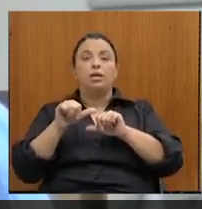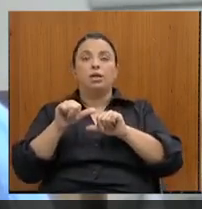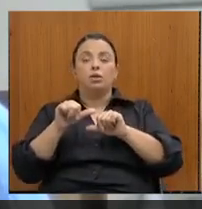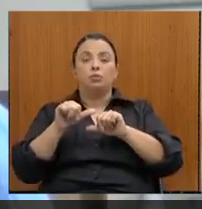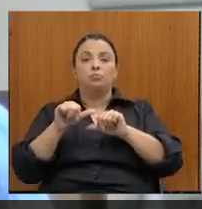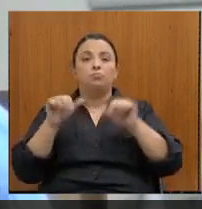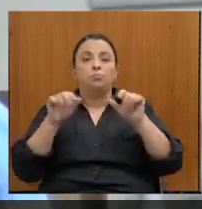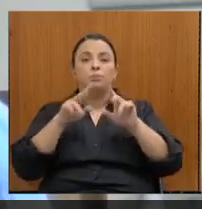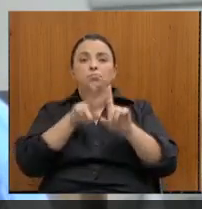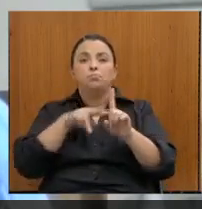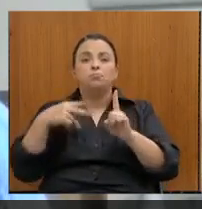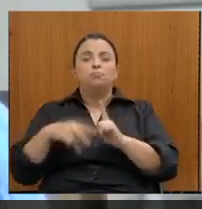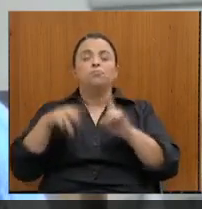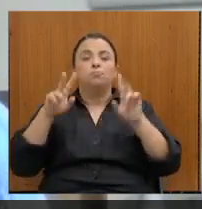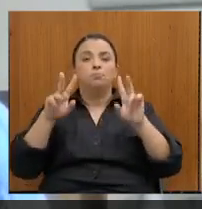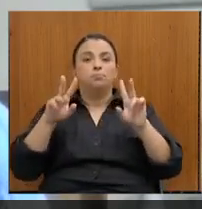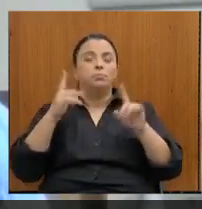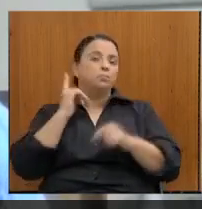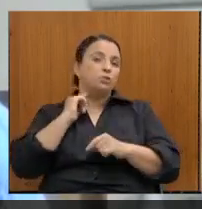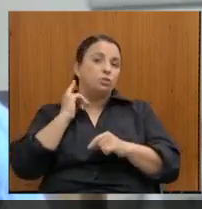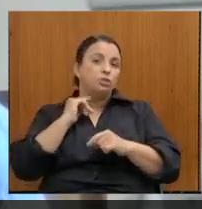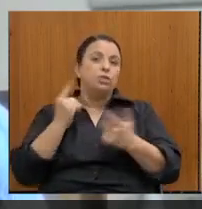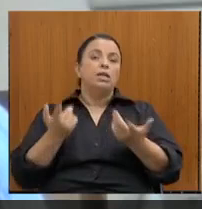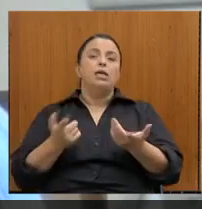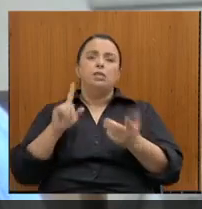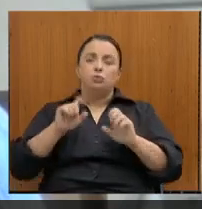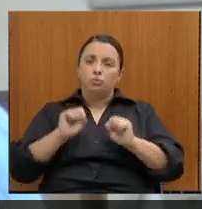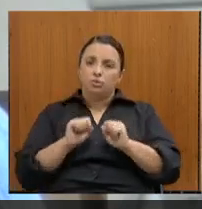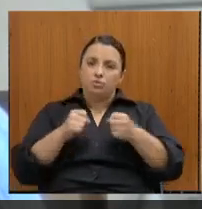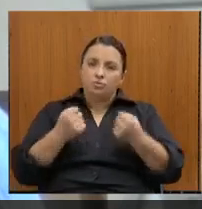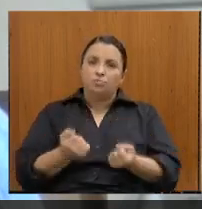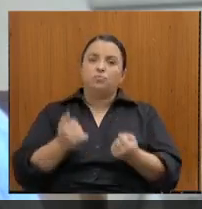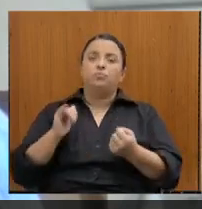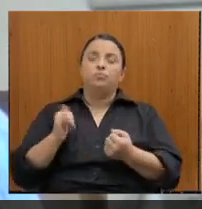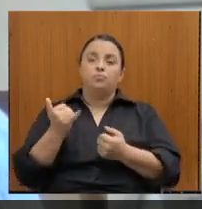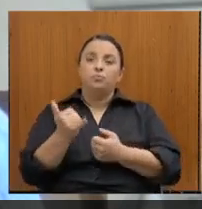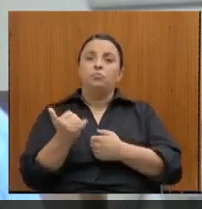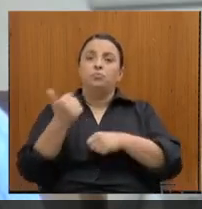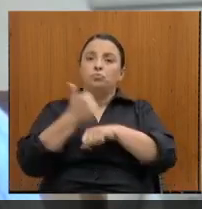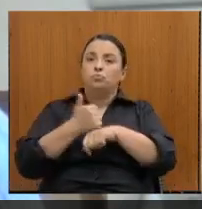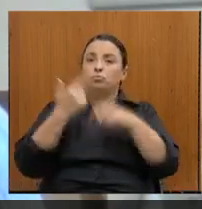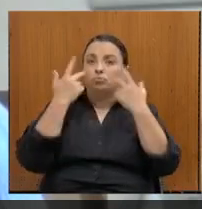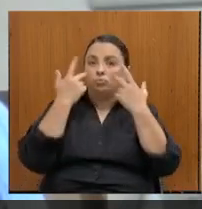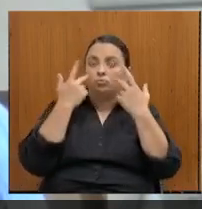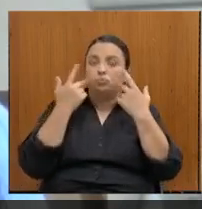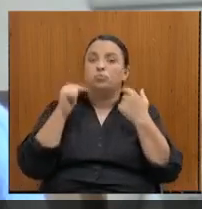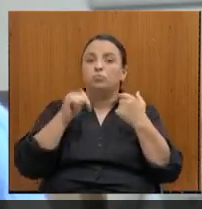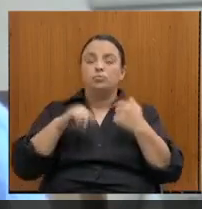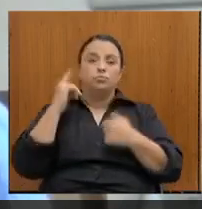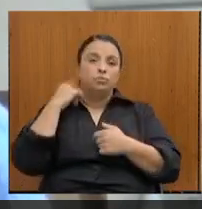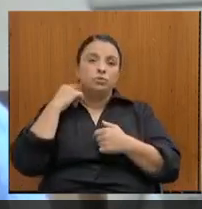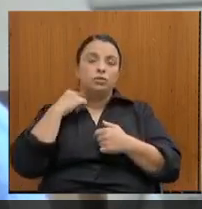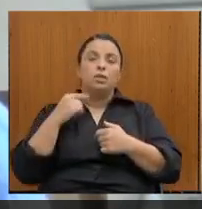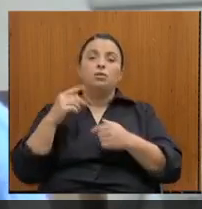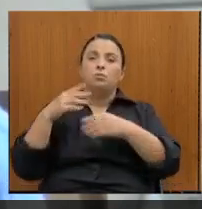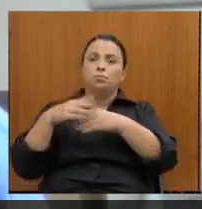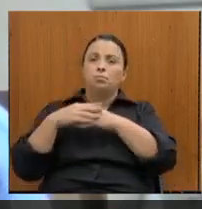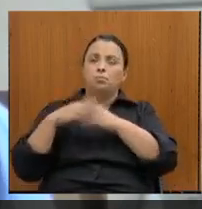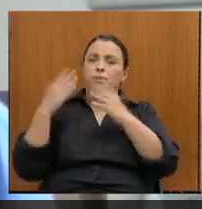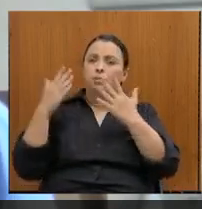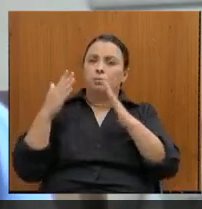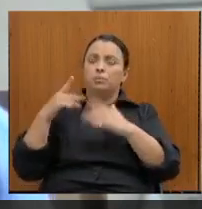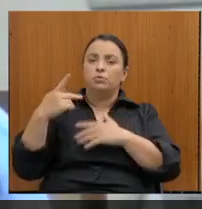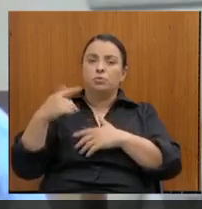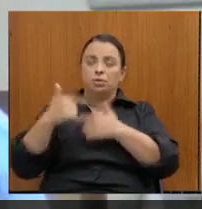nas Gerais e por isso eu parabenizo seu trabalho eo grande engajamento e gasta energia